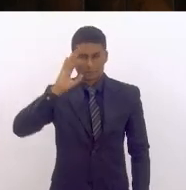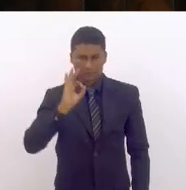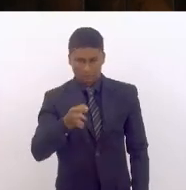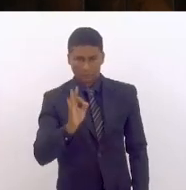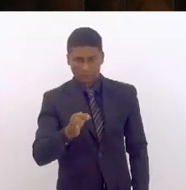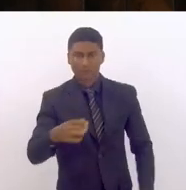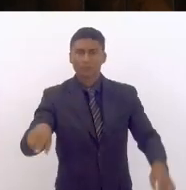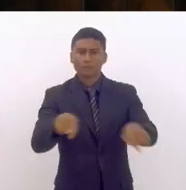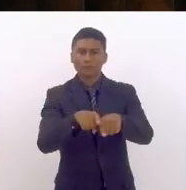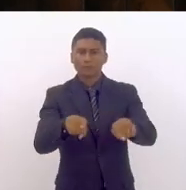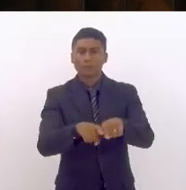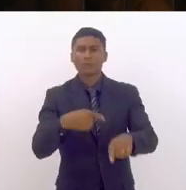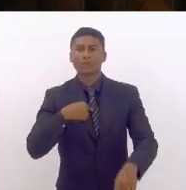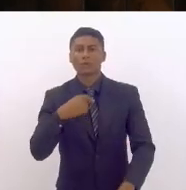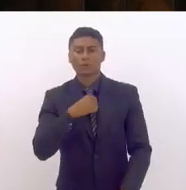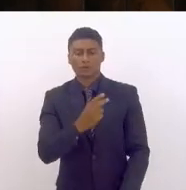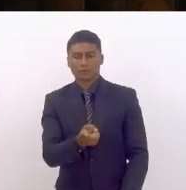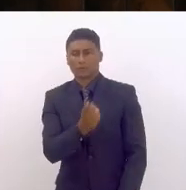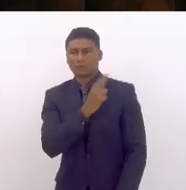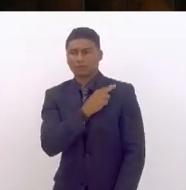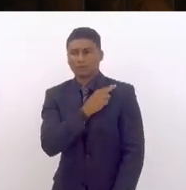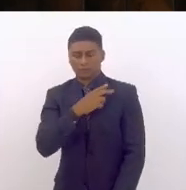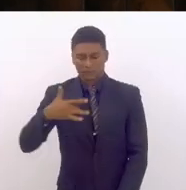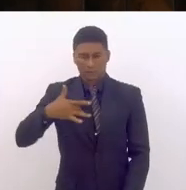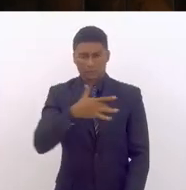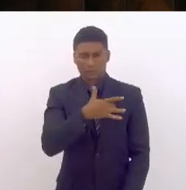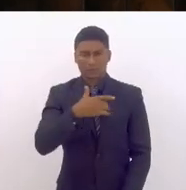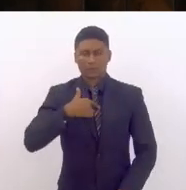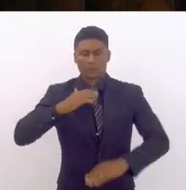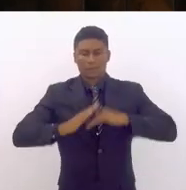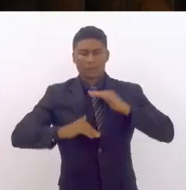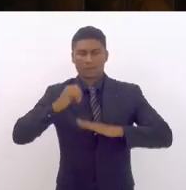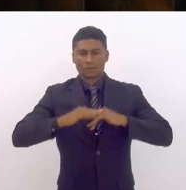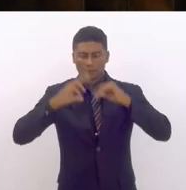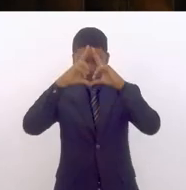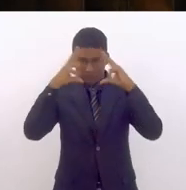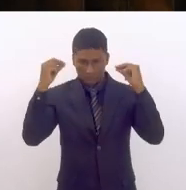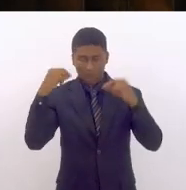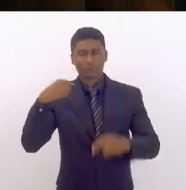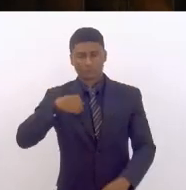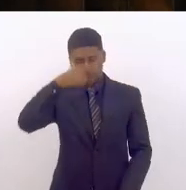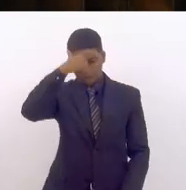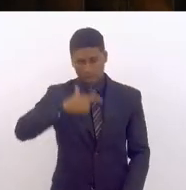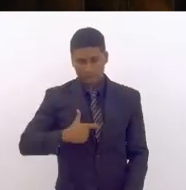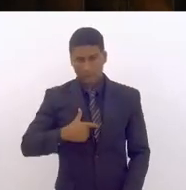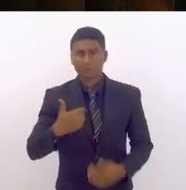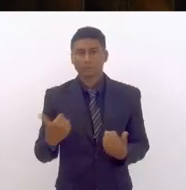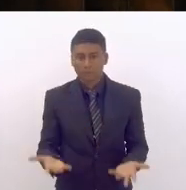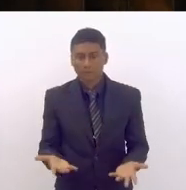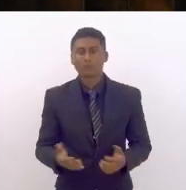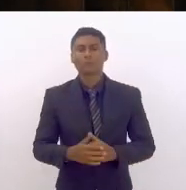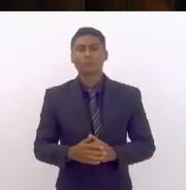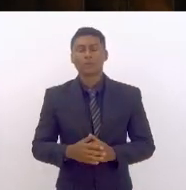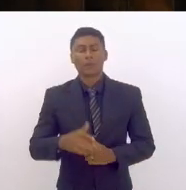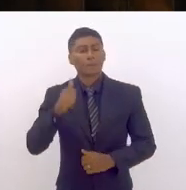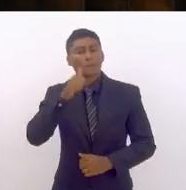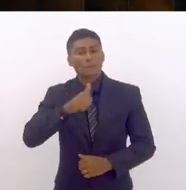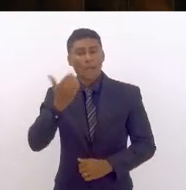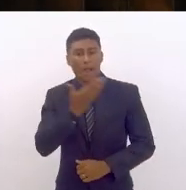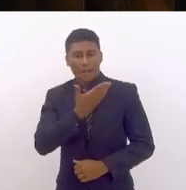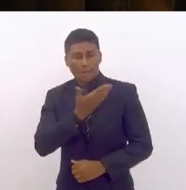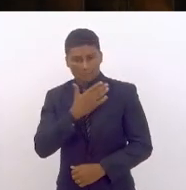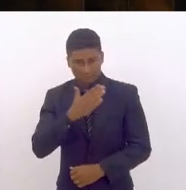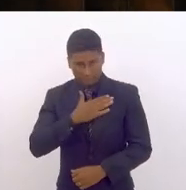sou sargento de saúde, eu sou técnica de enfermagem. E assim como eu, muitas amigas minhas